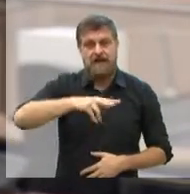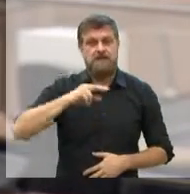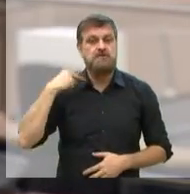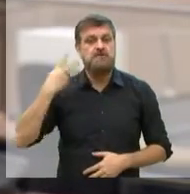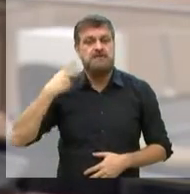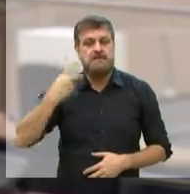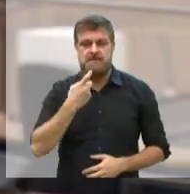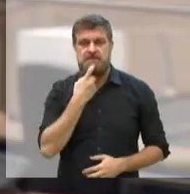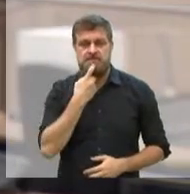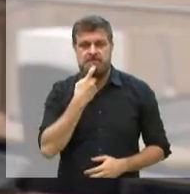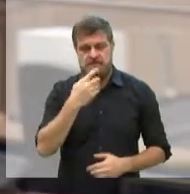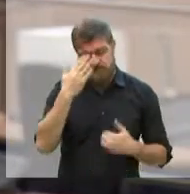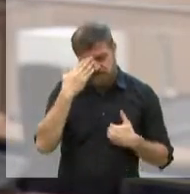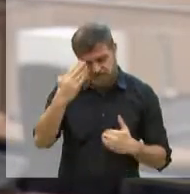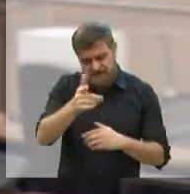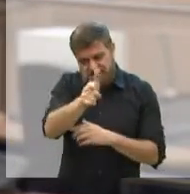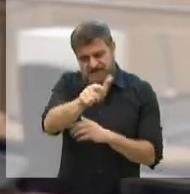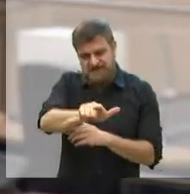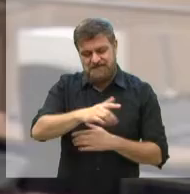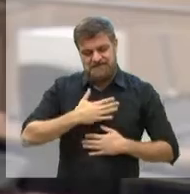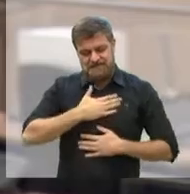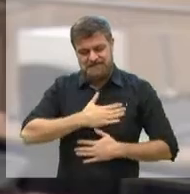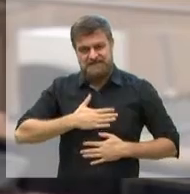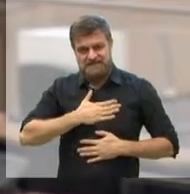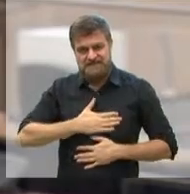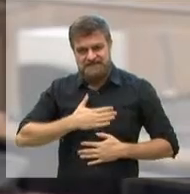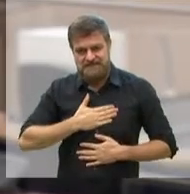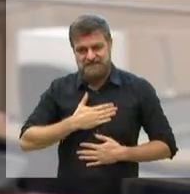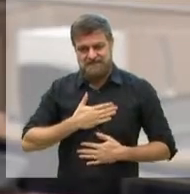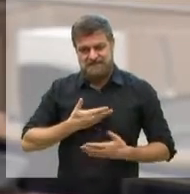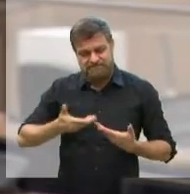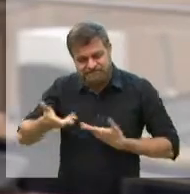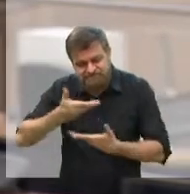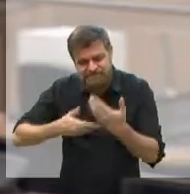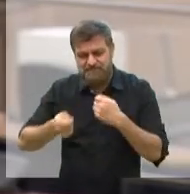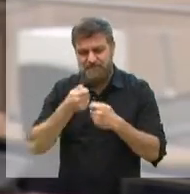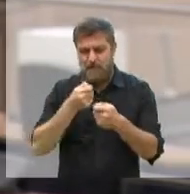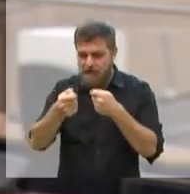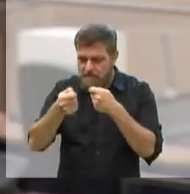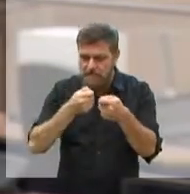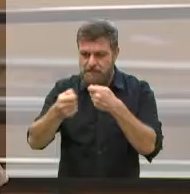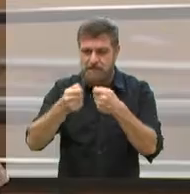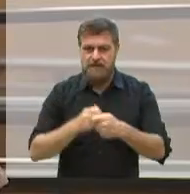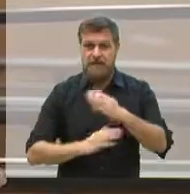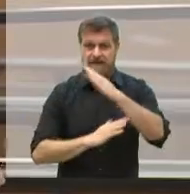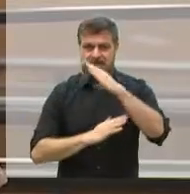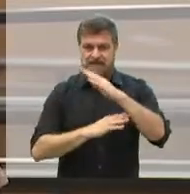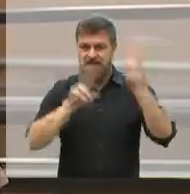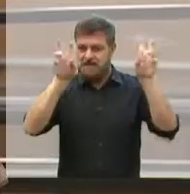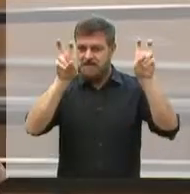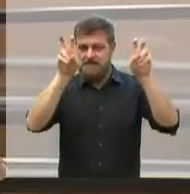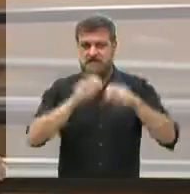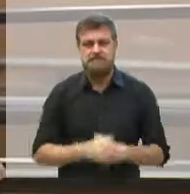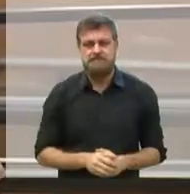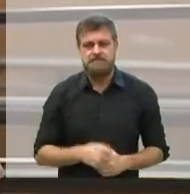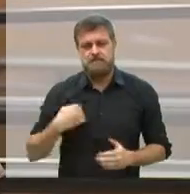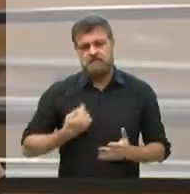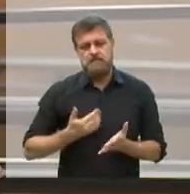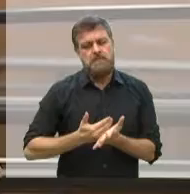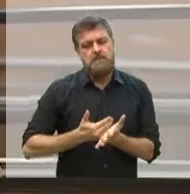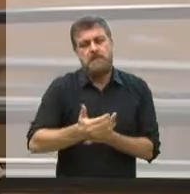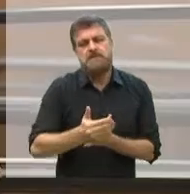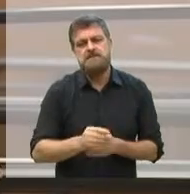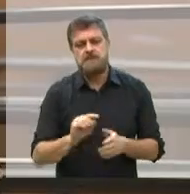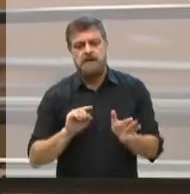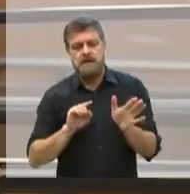de Campinas. Obrigado e mais uma vez um prazer poder tratar dos nossos assuntos aqui da Câmara Municipal. Então, vereador, para a gente começar, eu queria que o